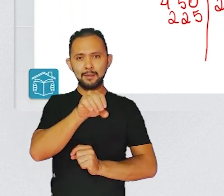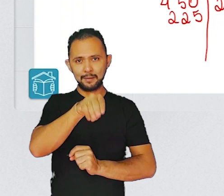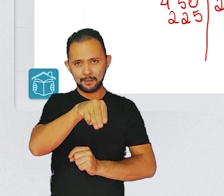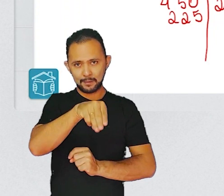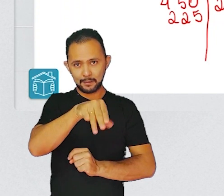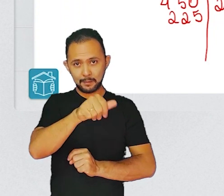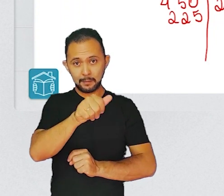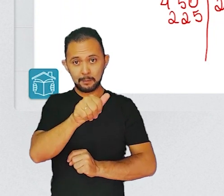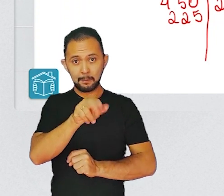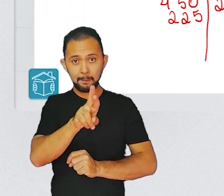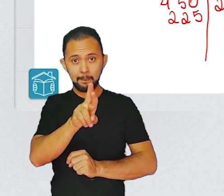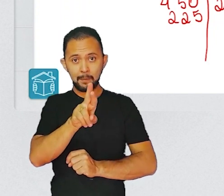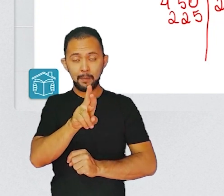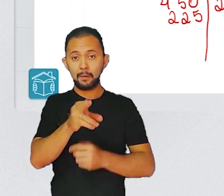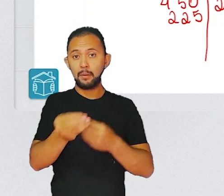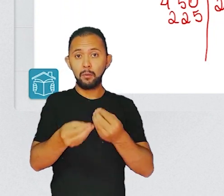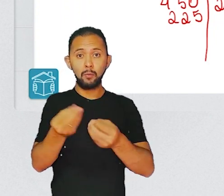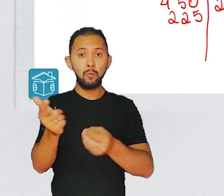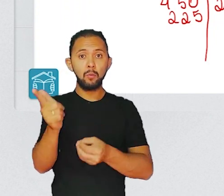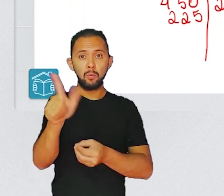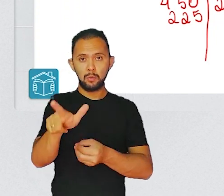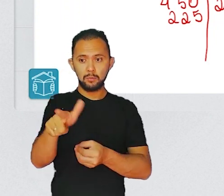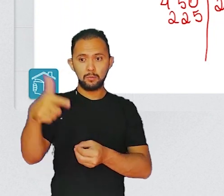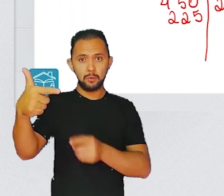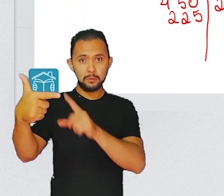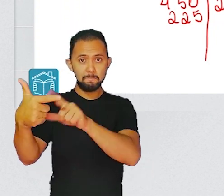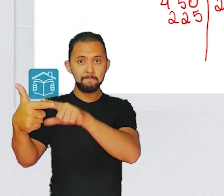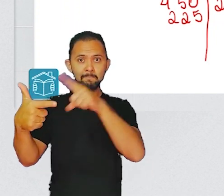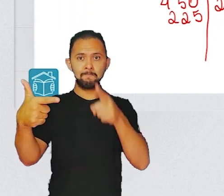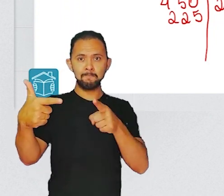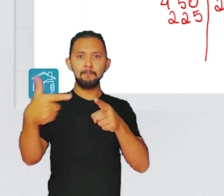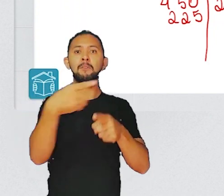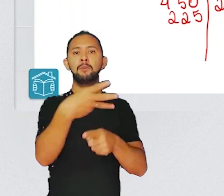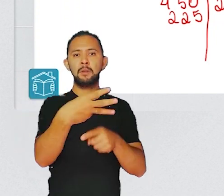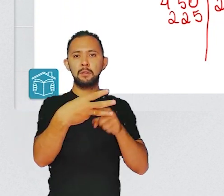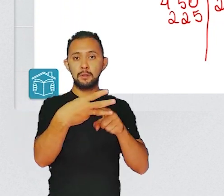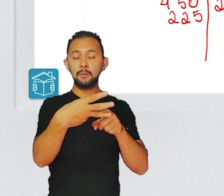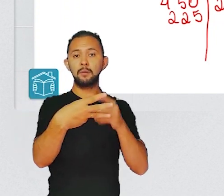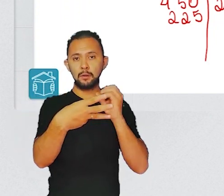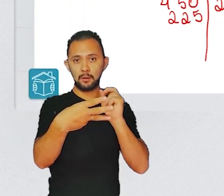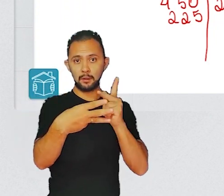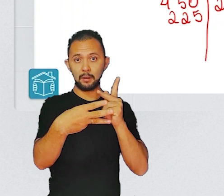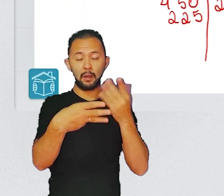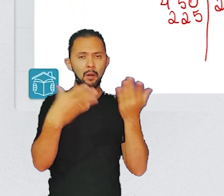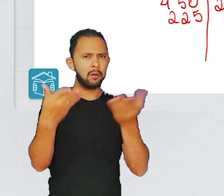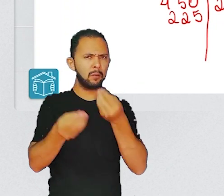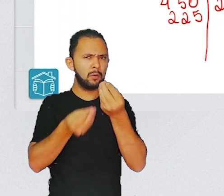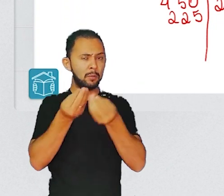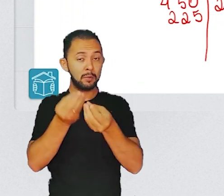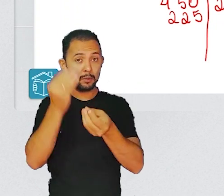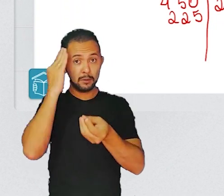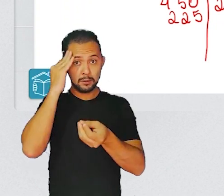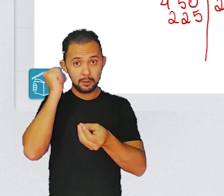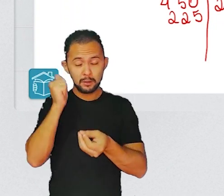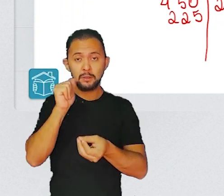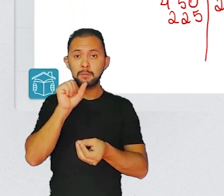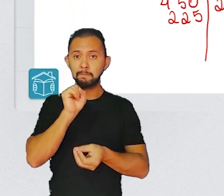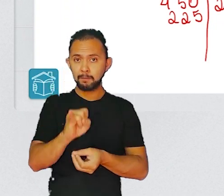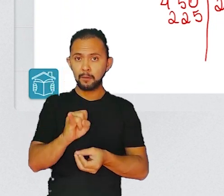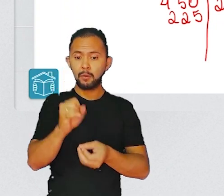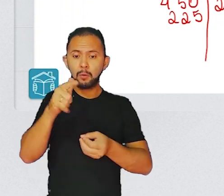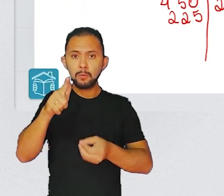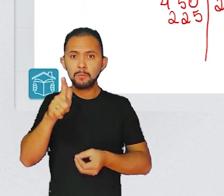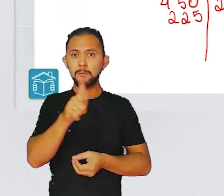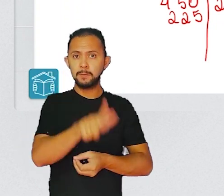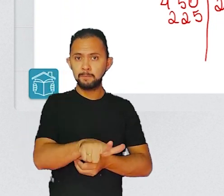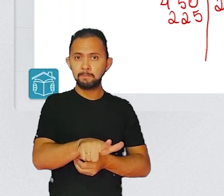você vai tentar dividir é o 3. Mas lembra como é que a gente faz para saber se esse número é divisível por 3? A